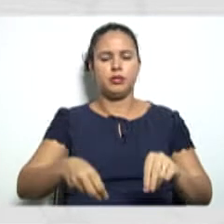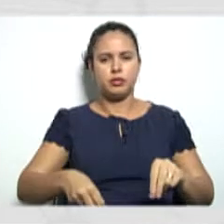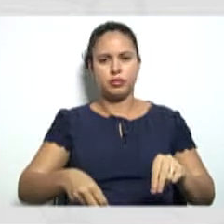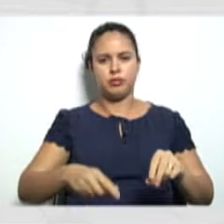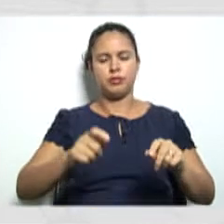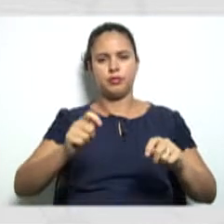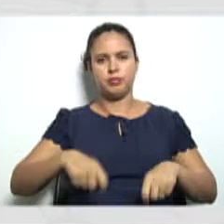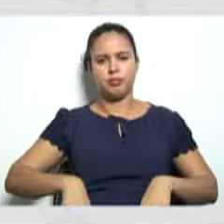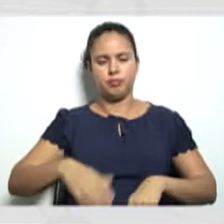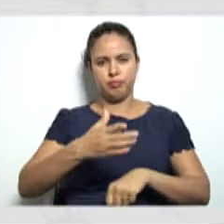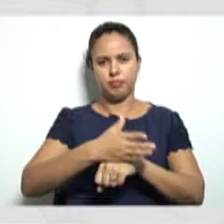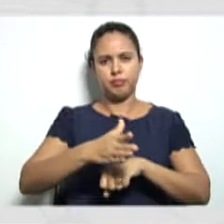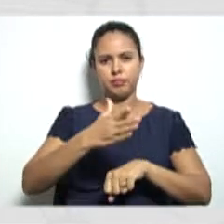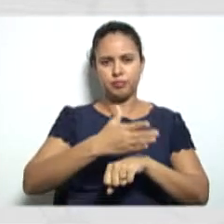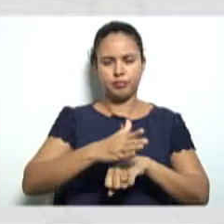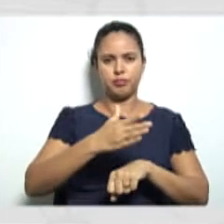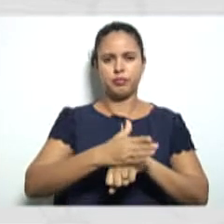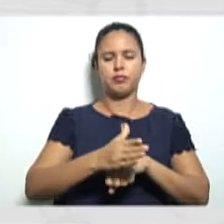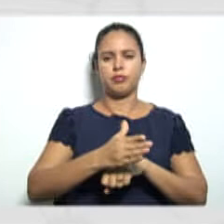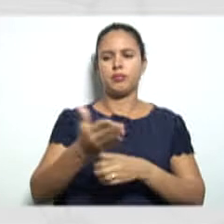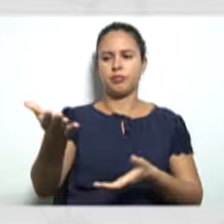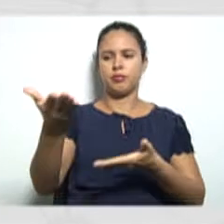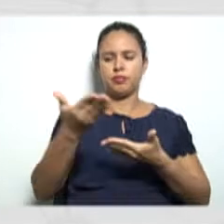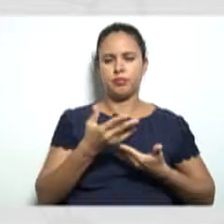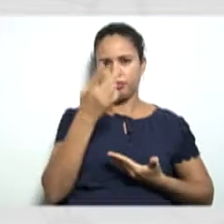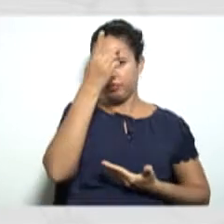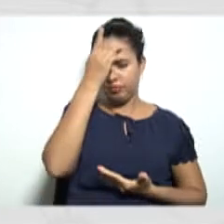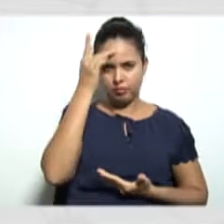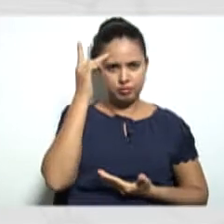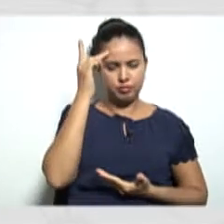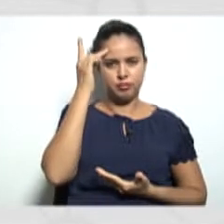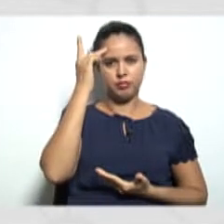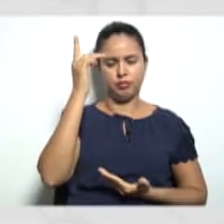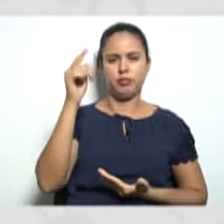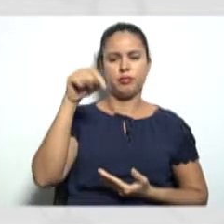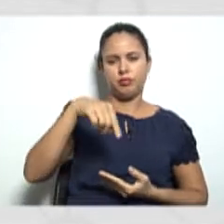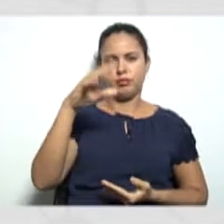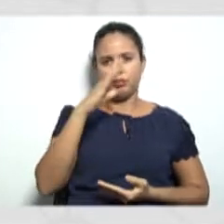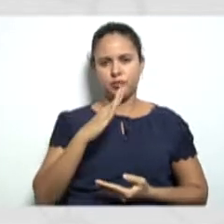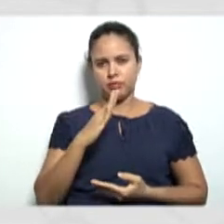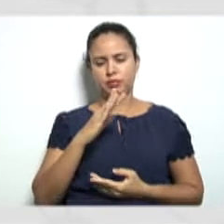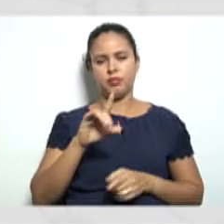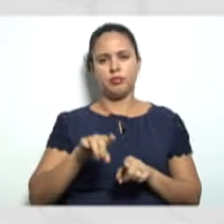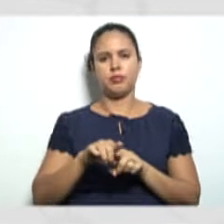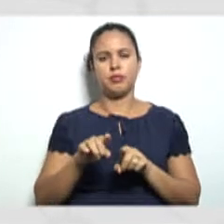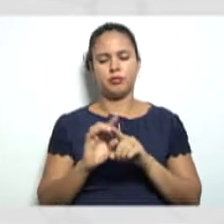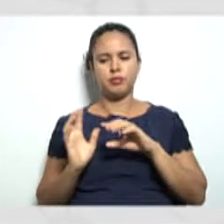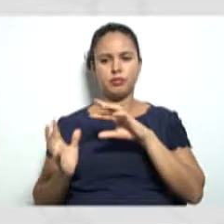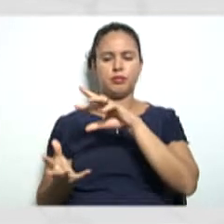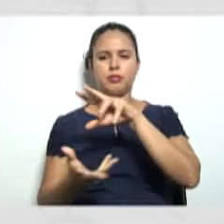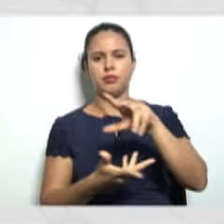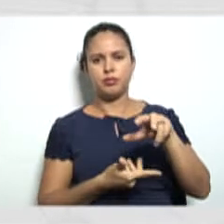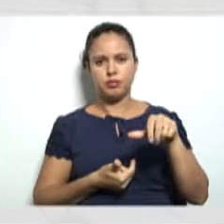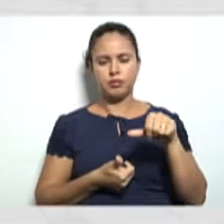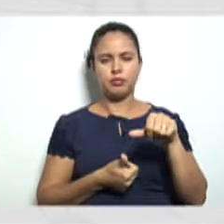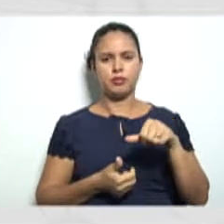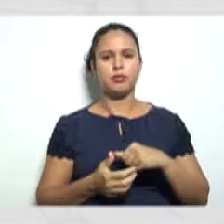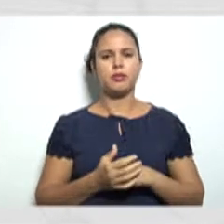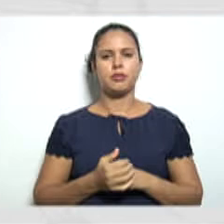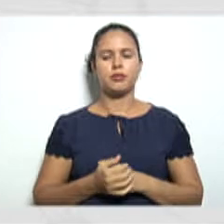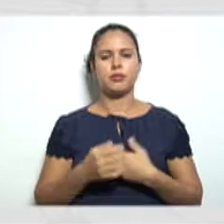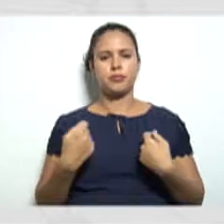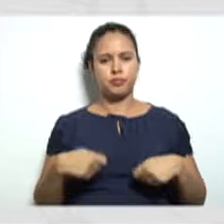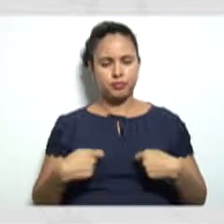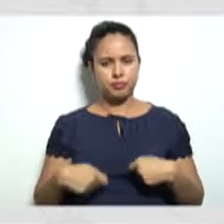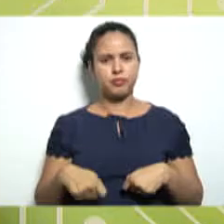receber o turista que vem de todas as partes do Brasil e do mundo. Por isso, muitas vezes a gente precisa trabalhar um pouco de